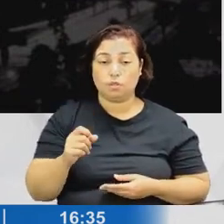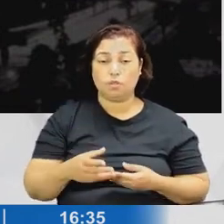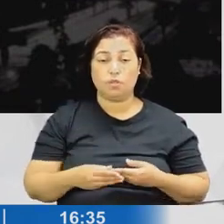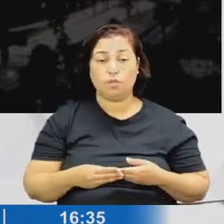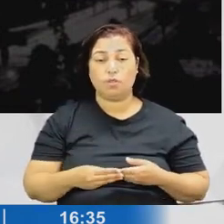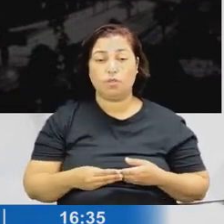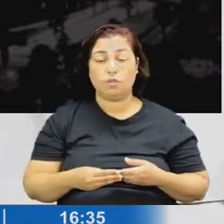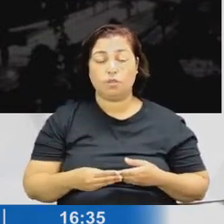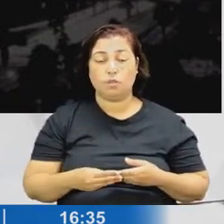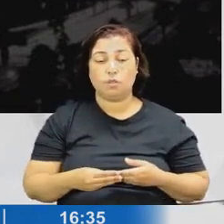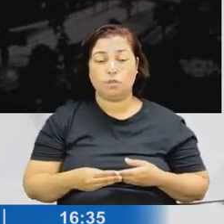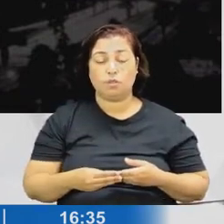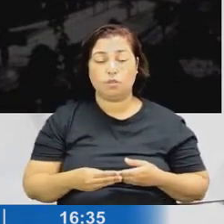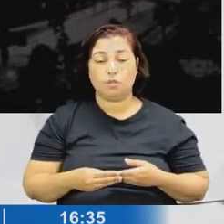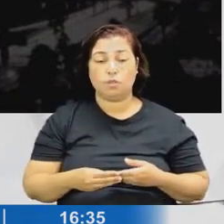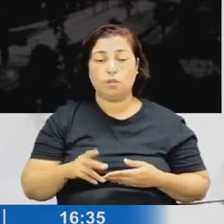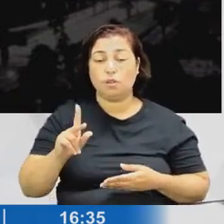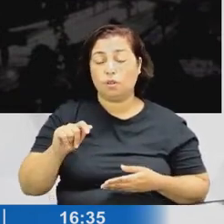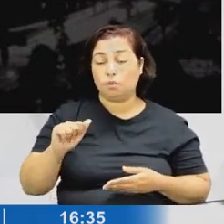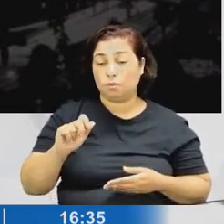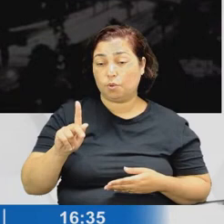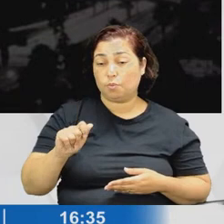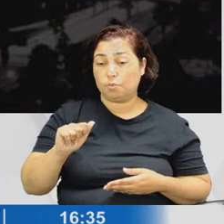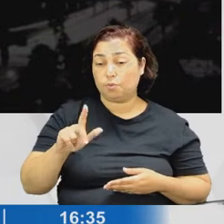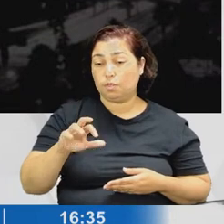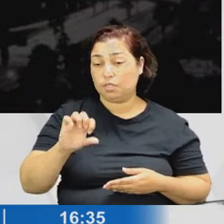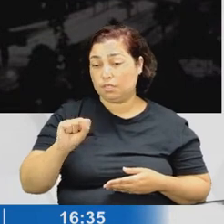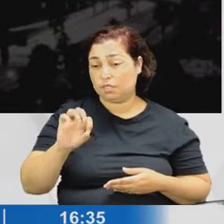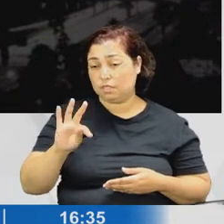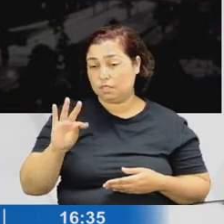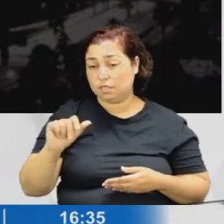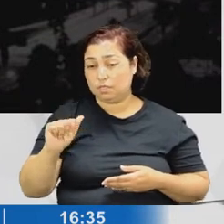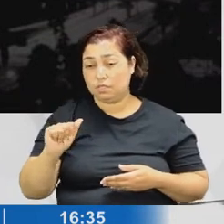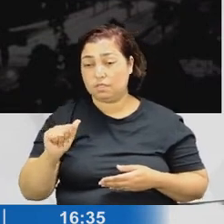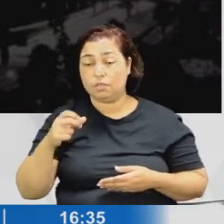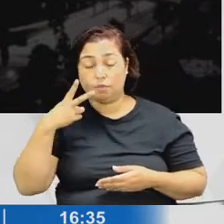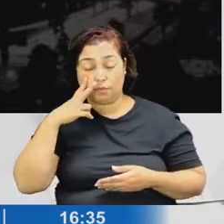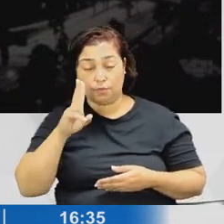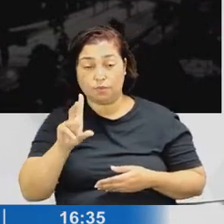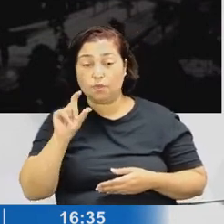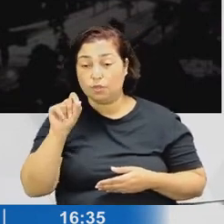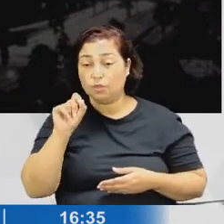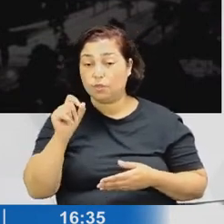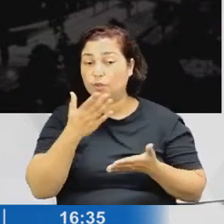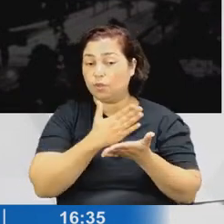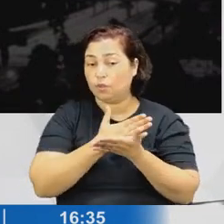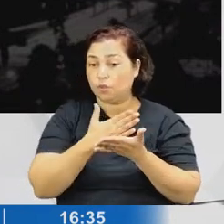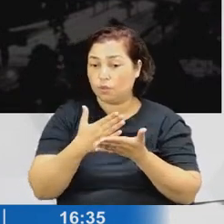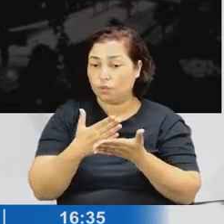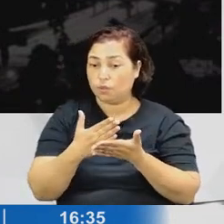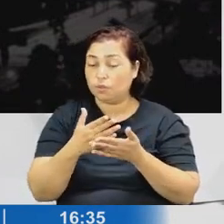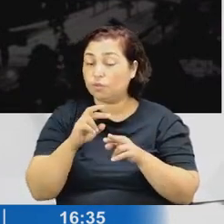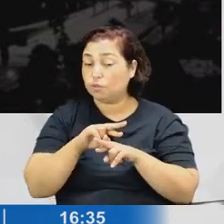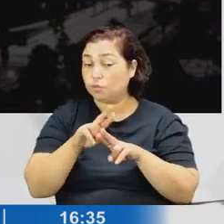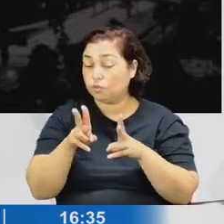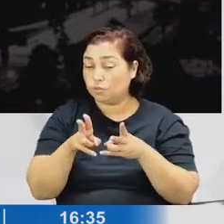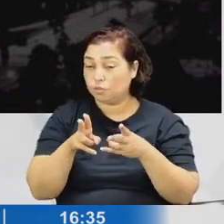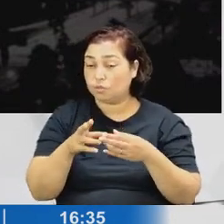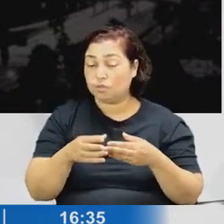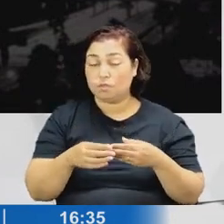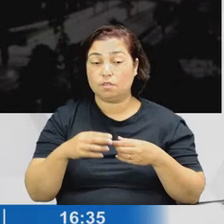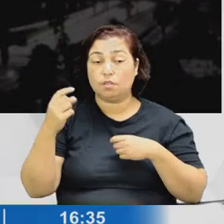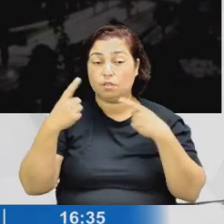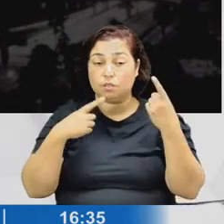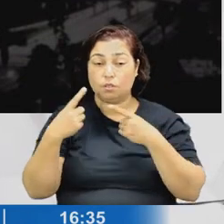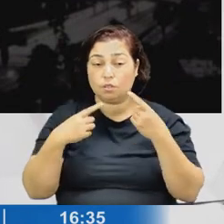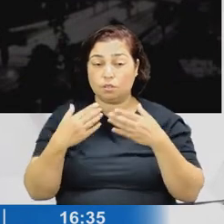paternalista de massa normalmente é mais populista missionária zelador e você vê ali que tem uma divisão direito esquerda ali né normalmente os